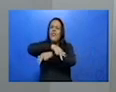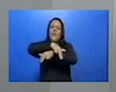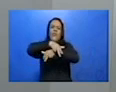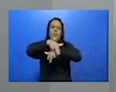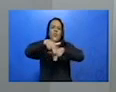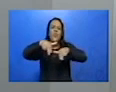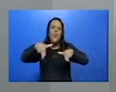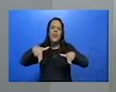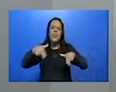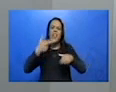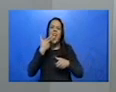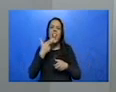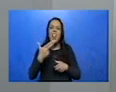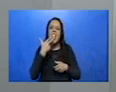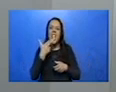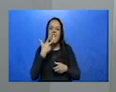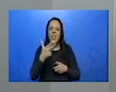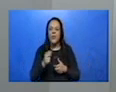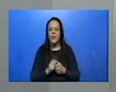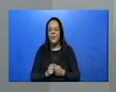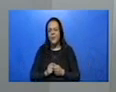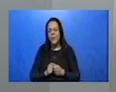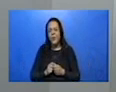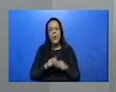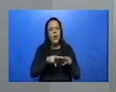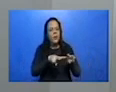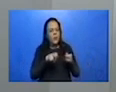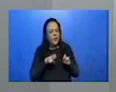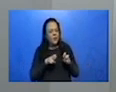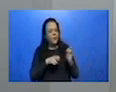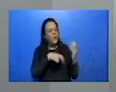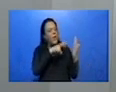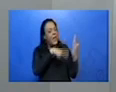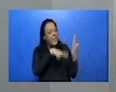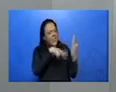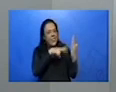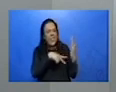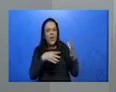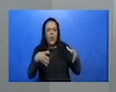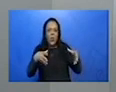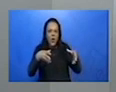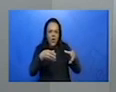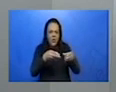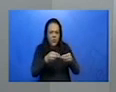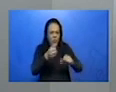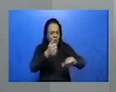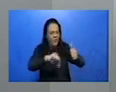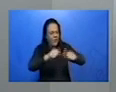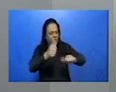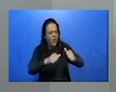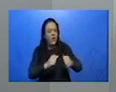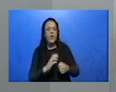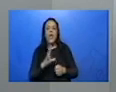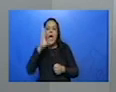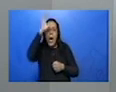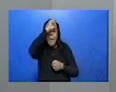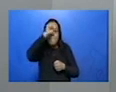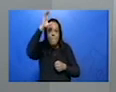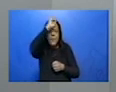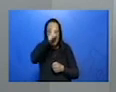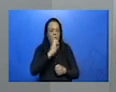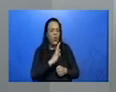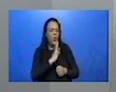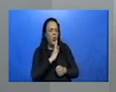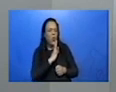nós lemos uma resenha, a gente sempre vai conhecer melhor, sabe, do que fala ali. Eu não gosto